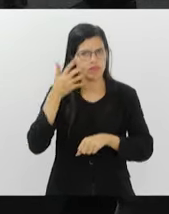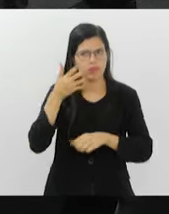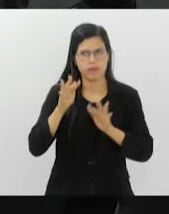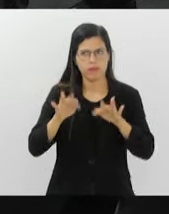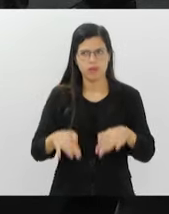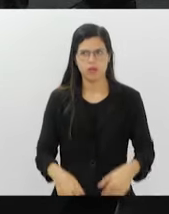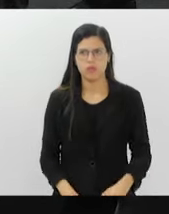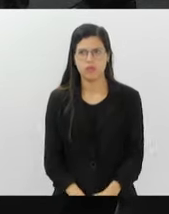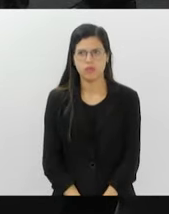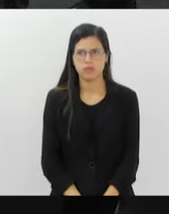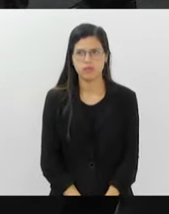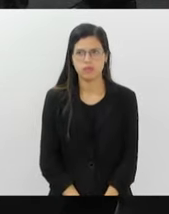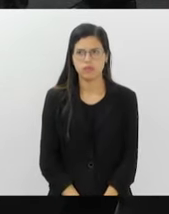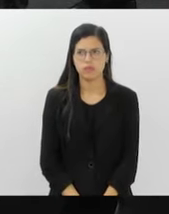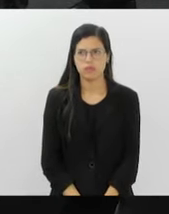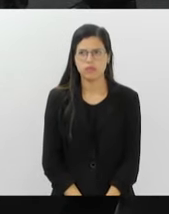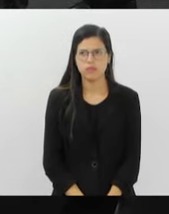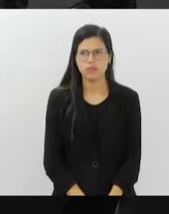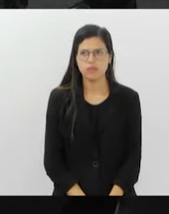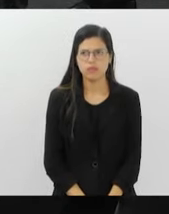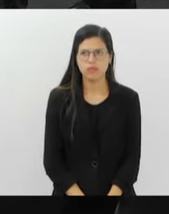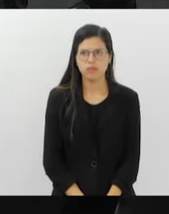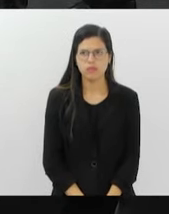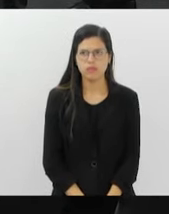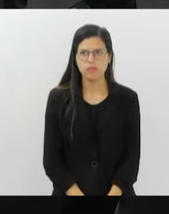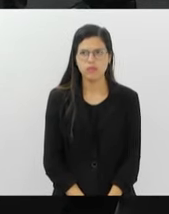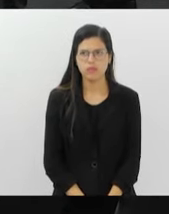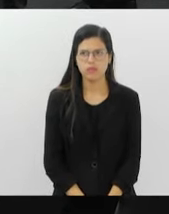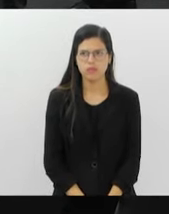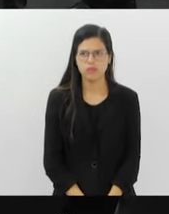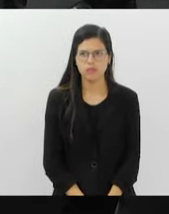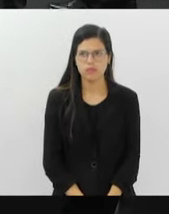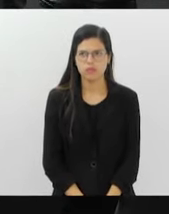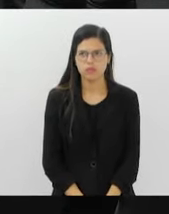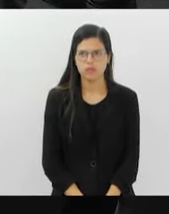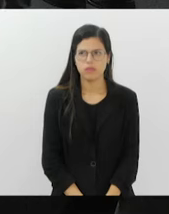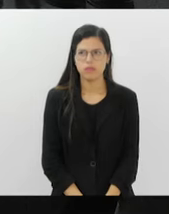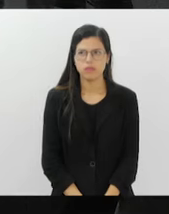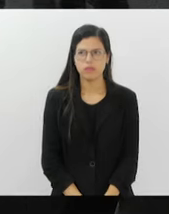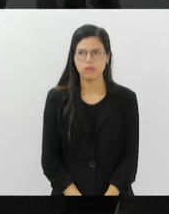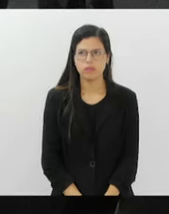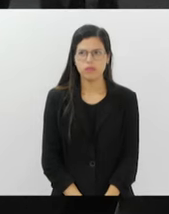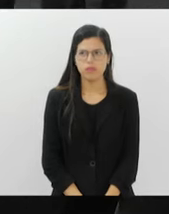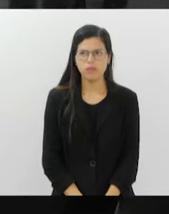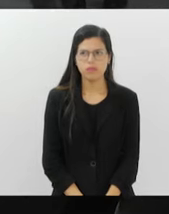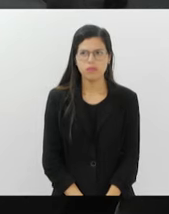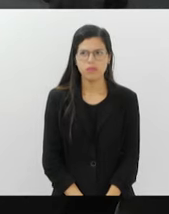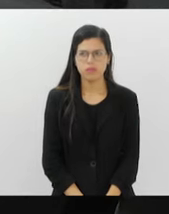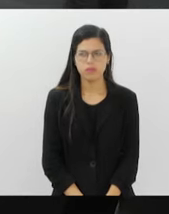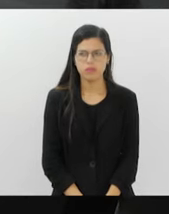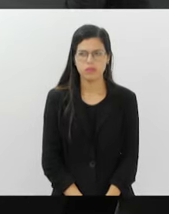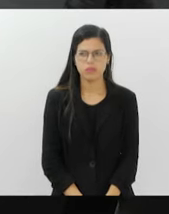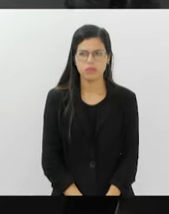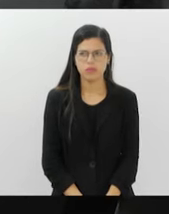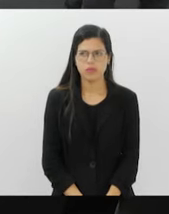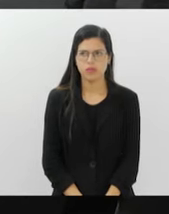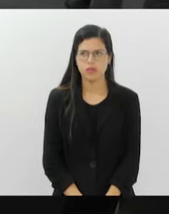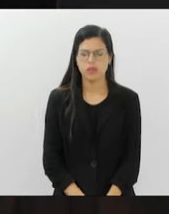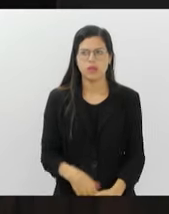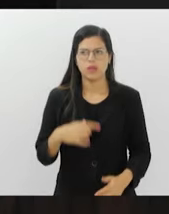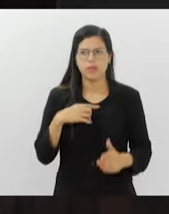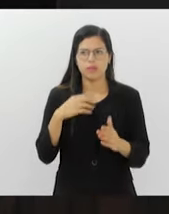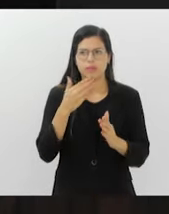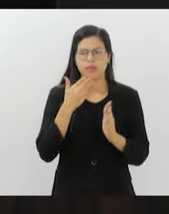final cantar aqui dê aqui a inclusão posso cantar aqui a sobreamesa